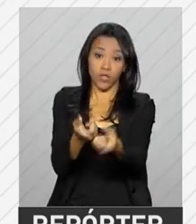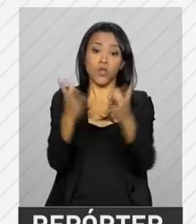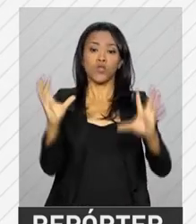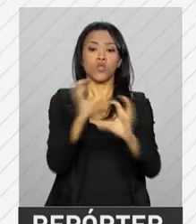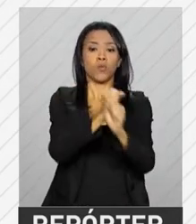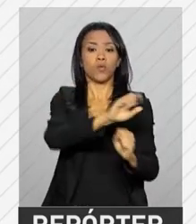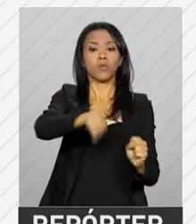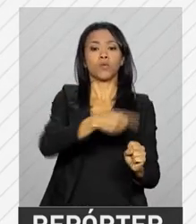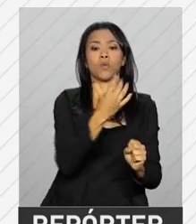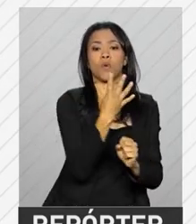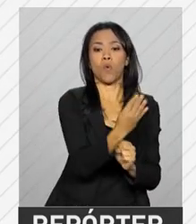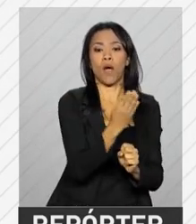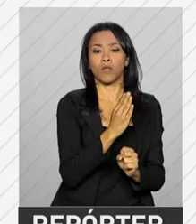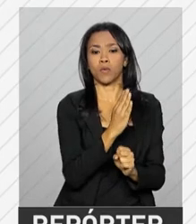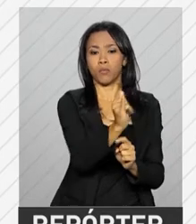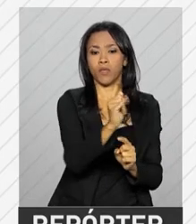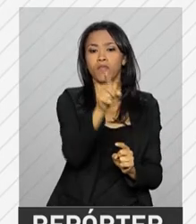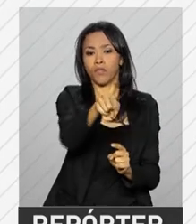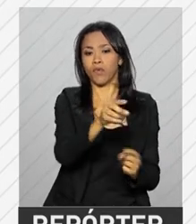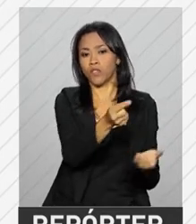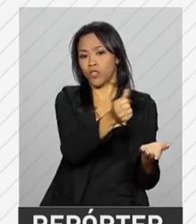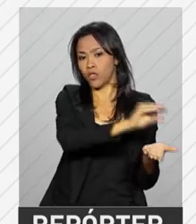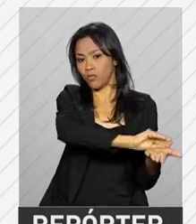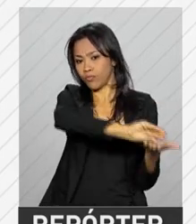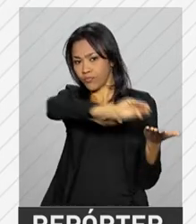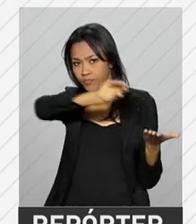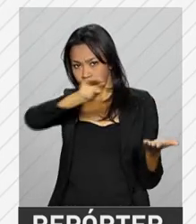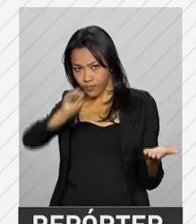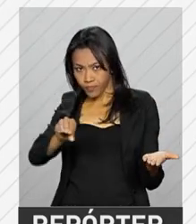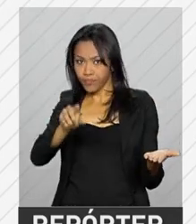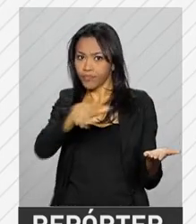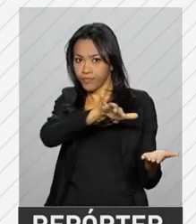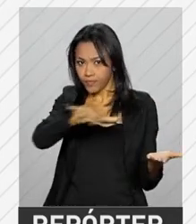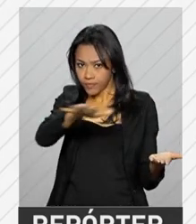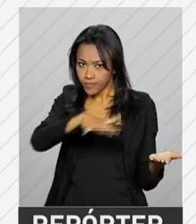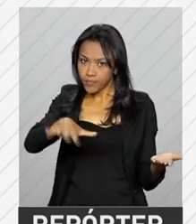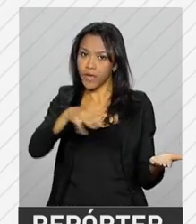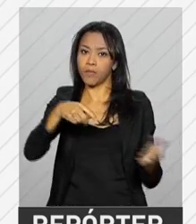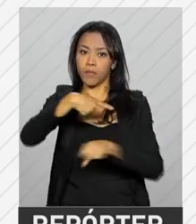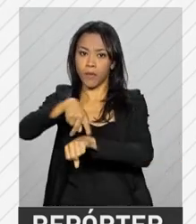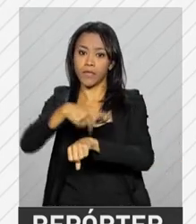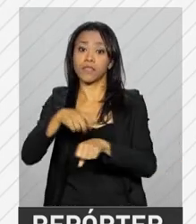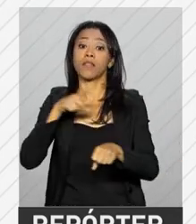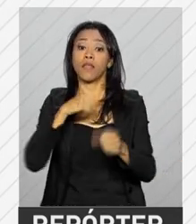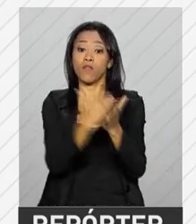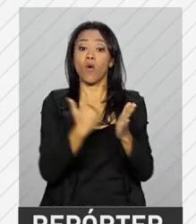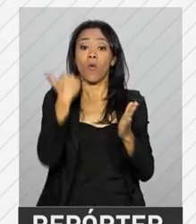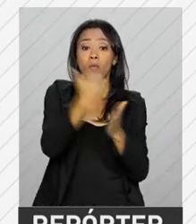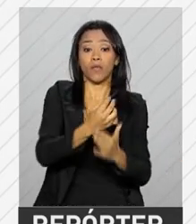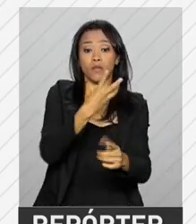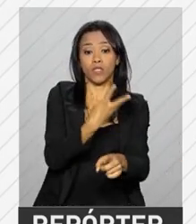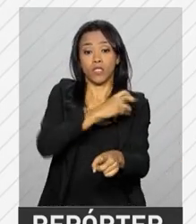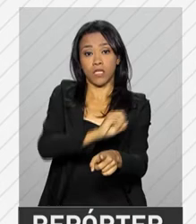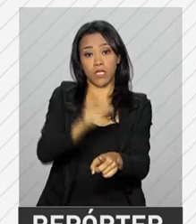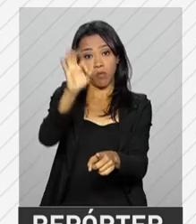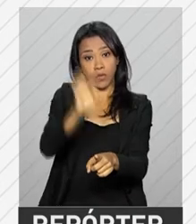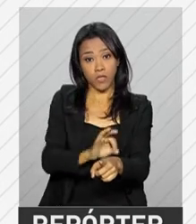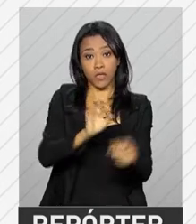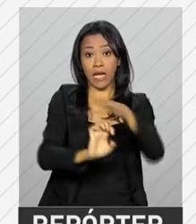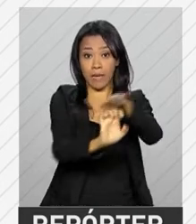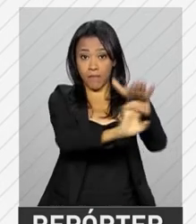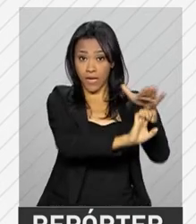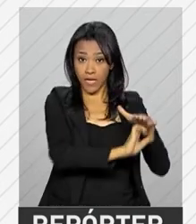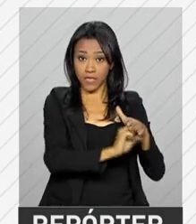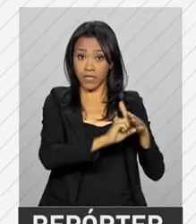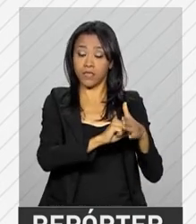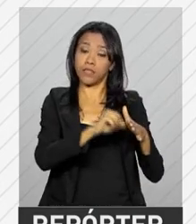4 bilhões foram exportações para o reino unido além disso houve um aumento de 30% no número de empresas brasileiras no país